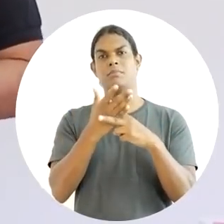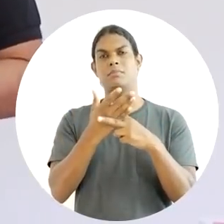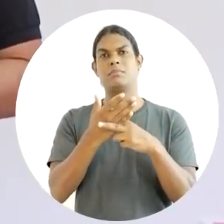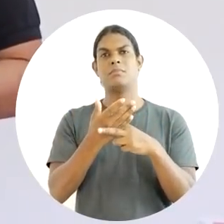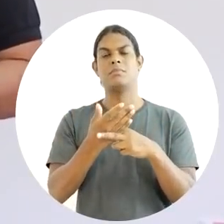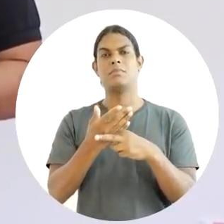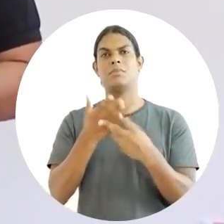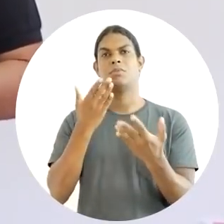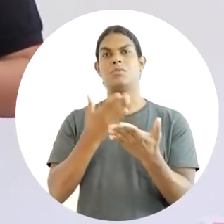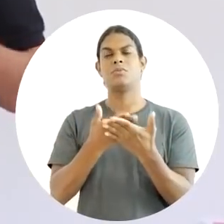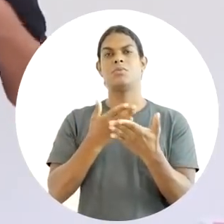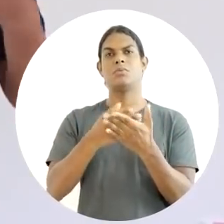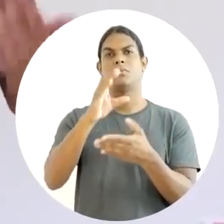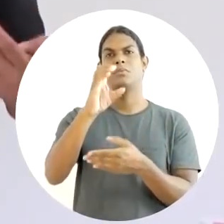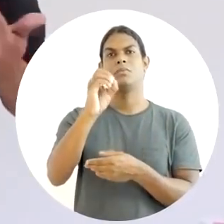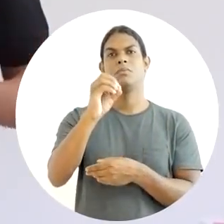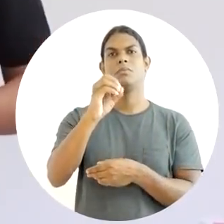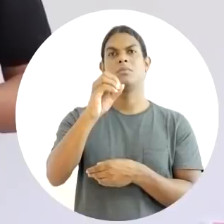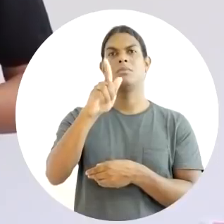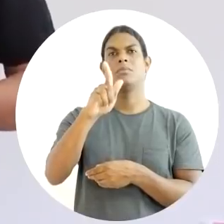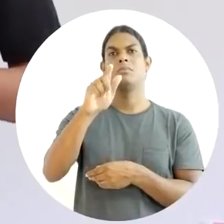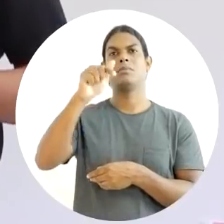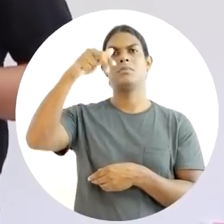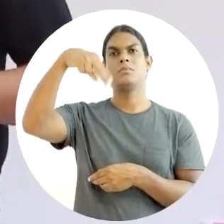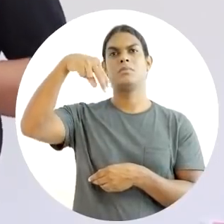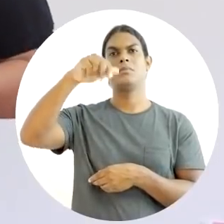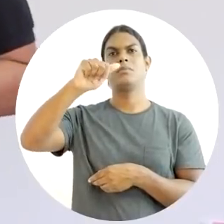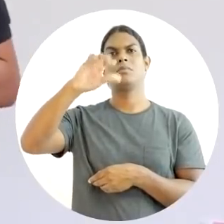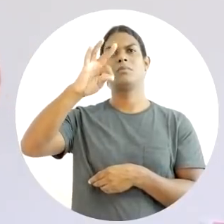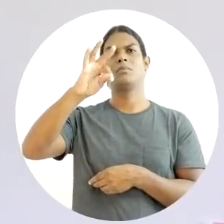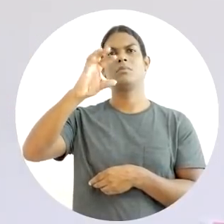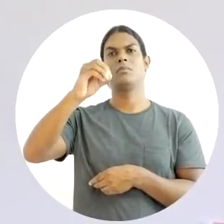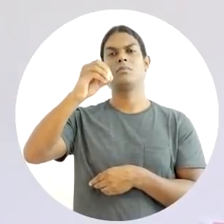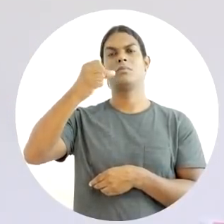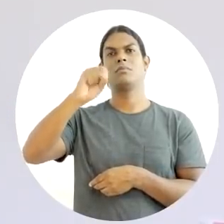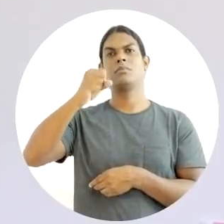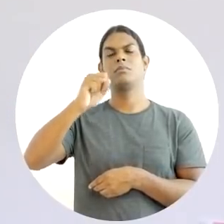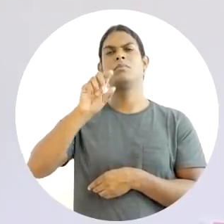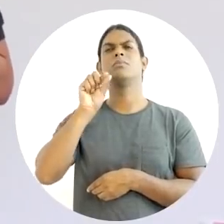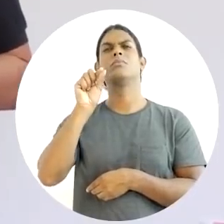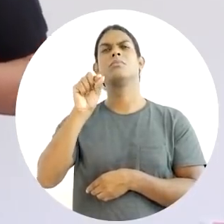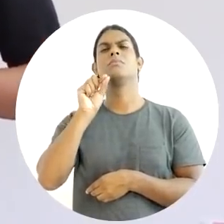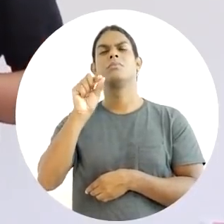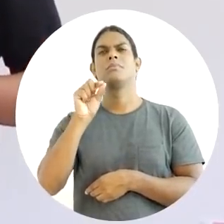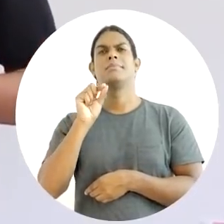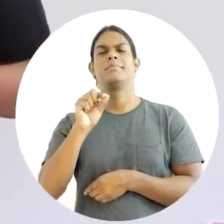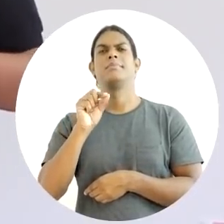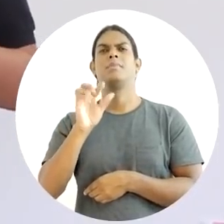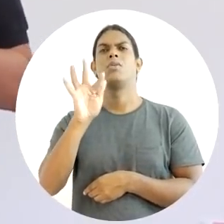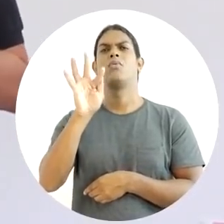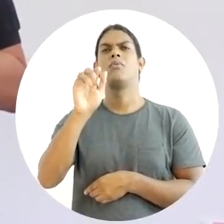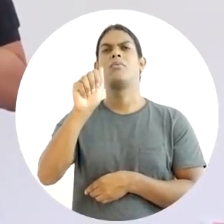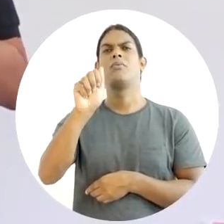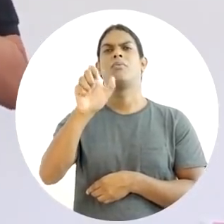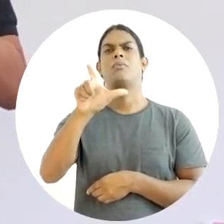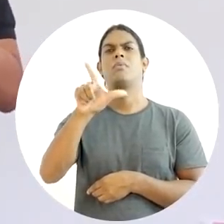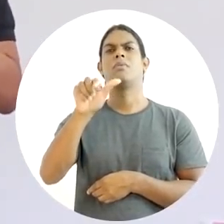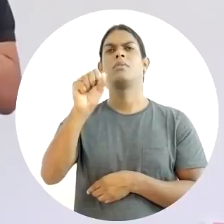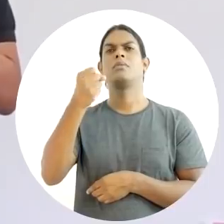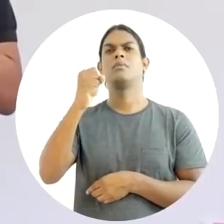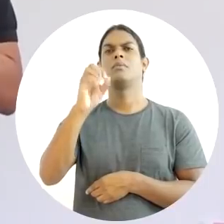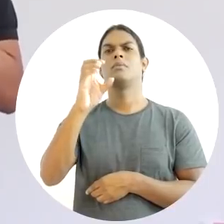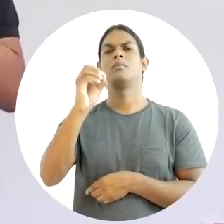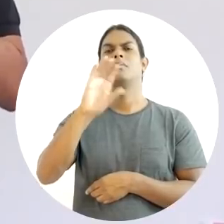os cognatos e falso cognatos. O que é um falso cognato? Falso cognato é uma palavra que